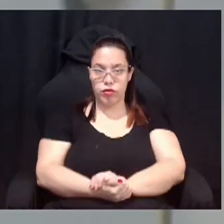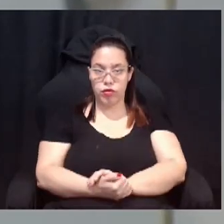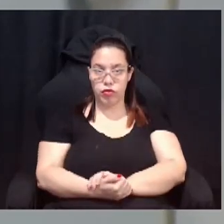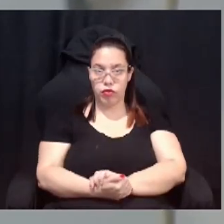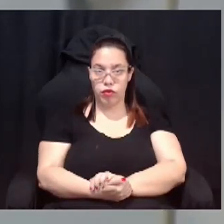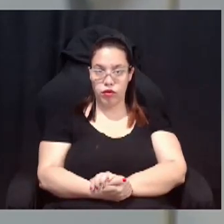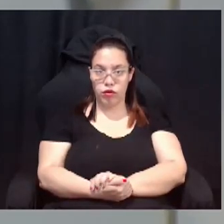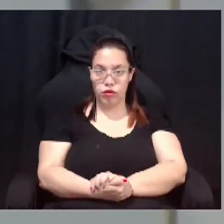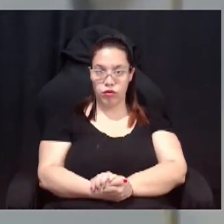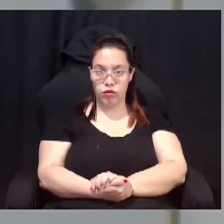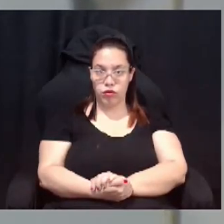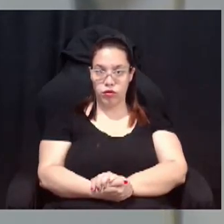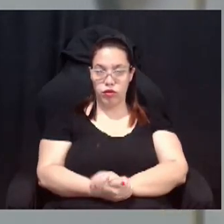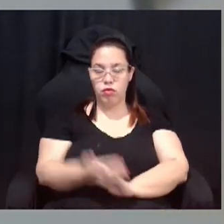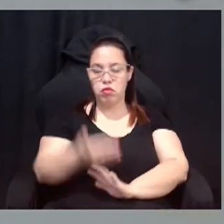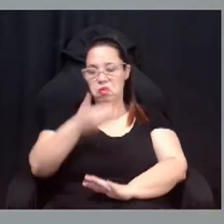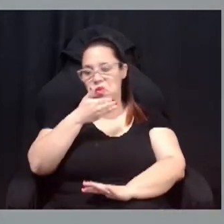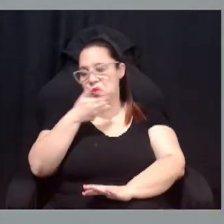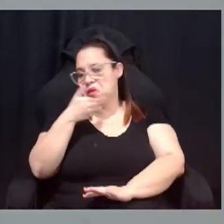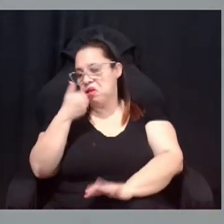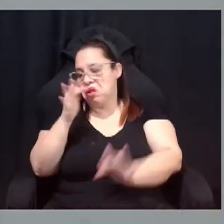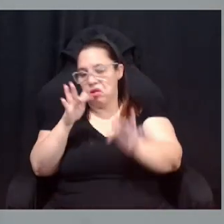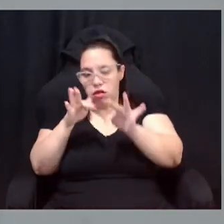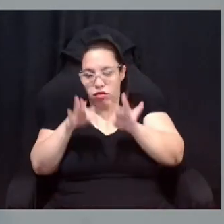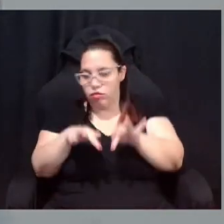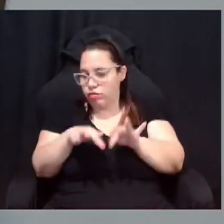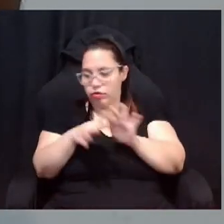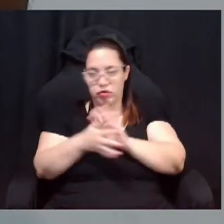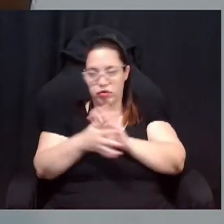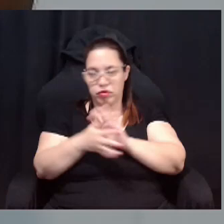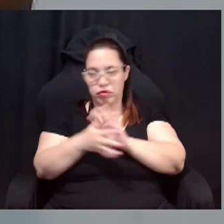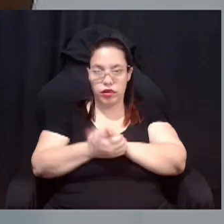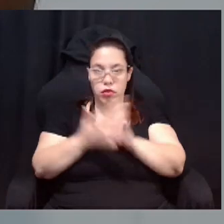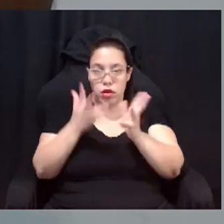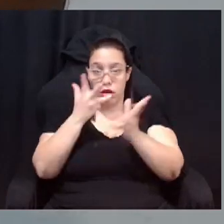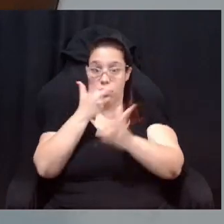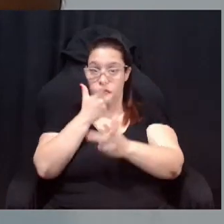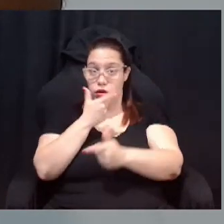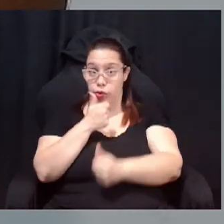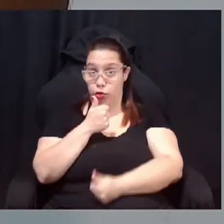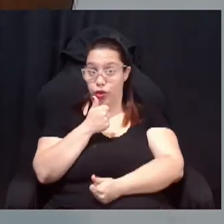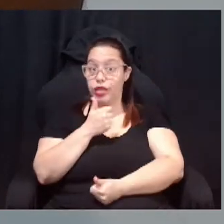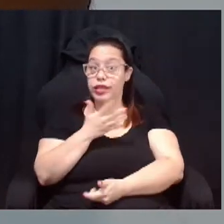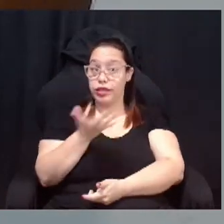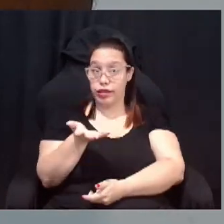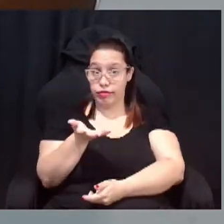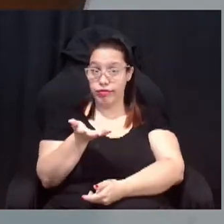Quanto melhor a finalizada a sua peça, mais bonita ela vai ficar.